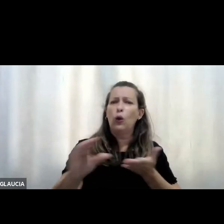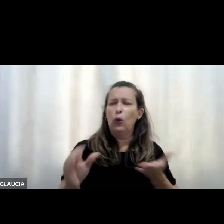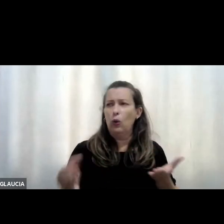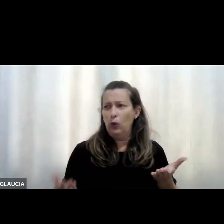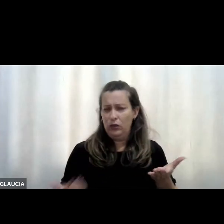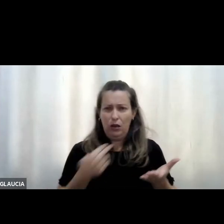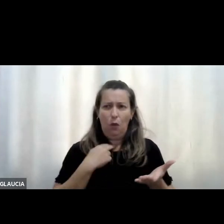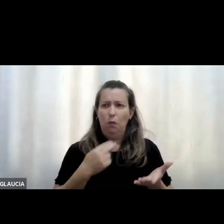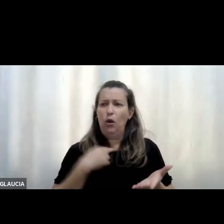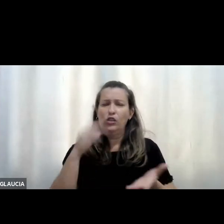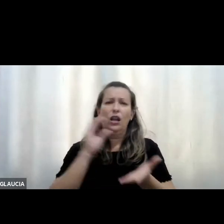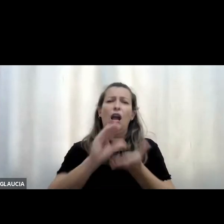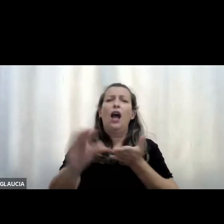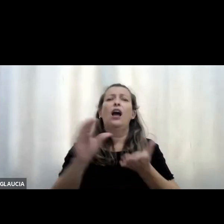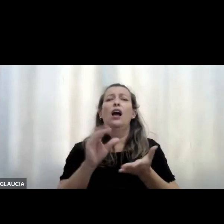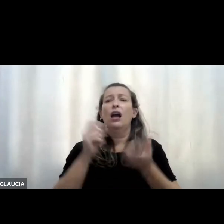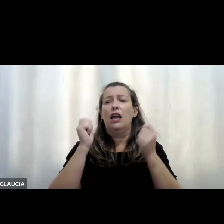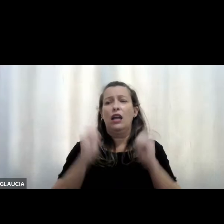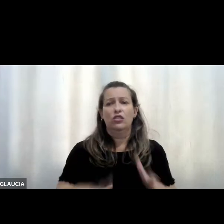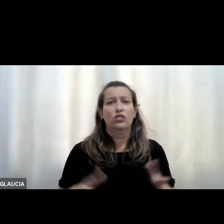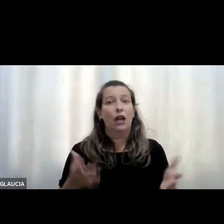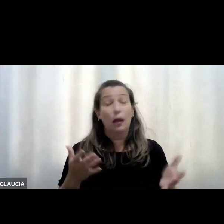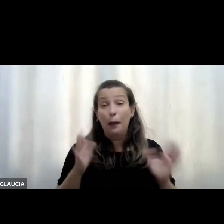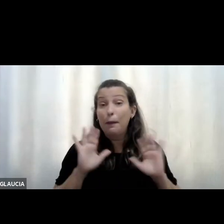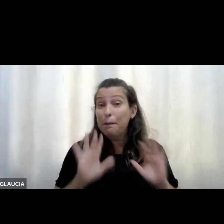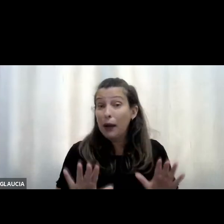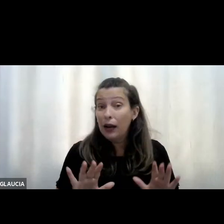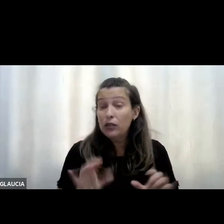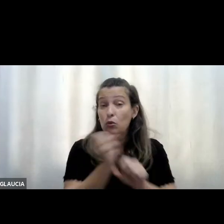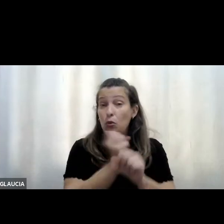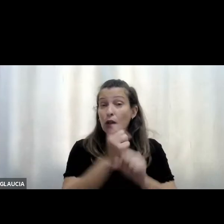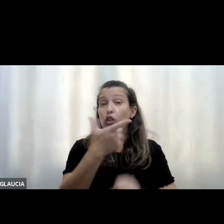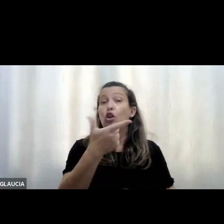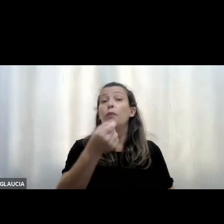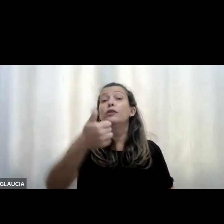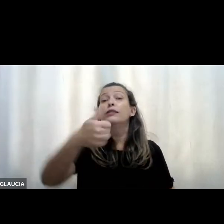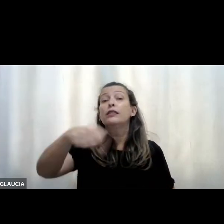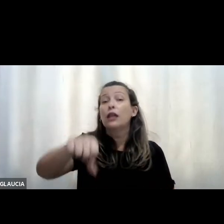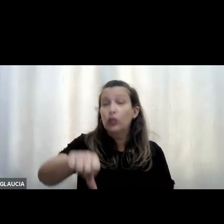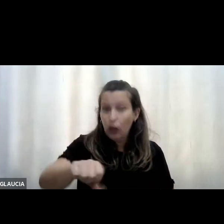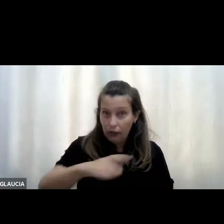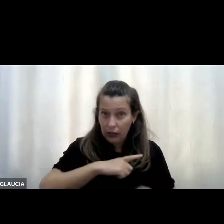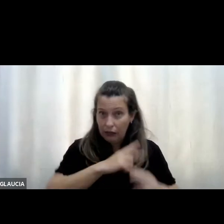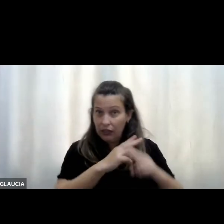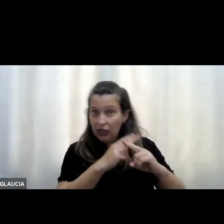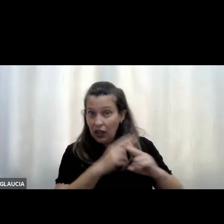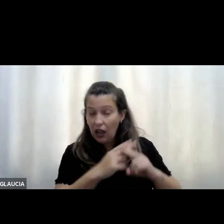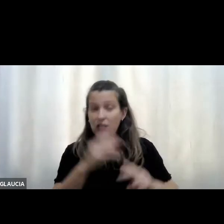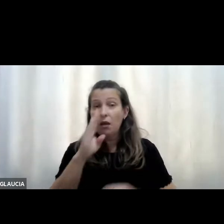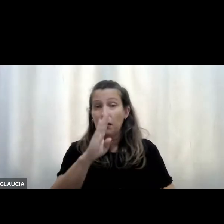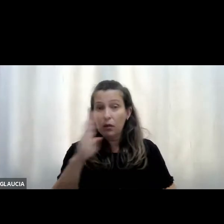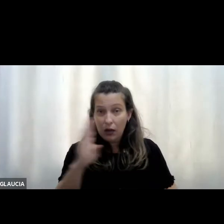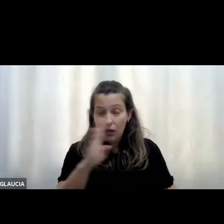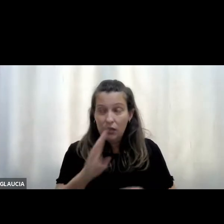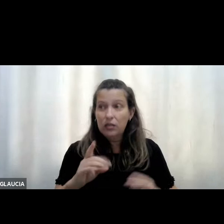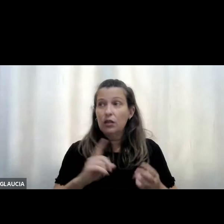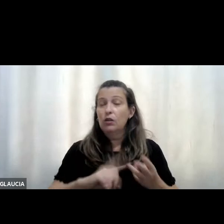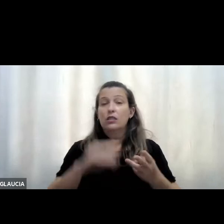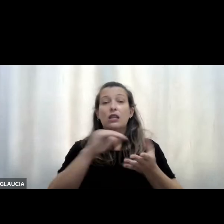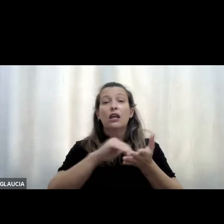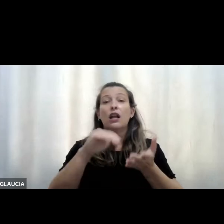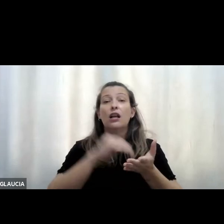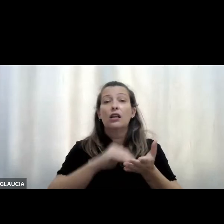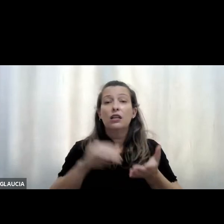isso. Bem, só em 2019, somente a Caixa, o Banco do Brasil, a Secretaria de